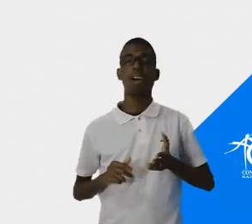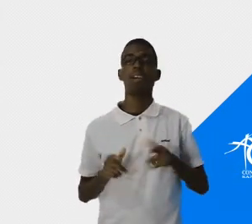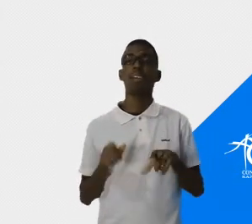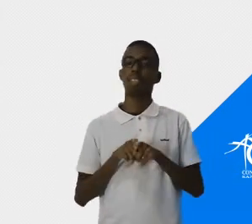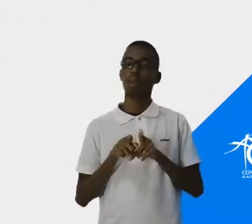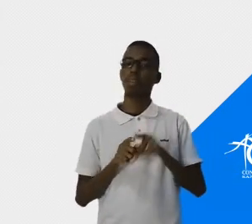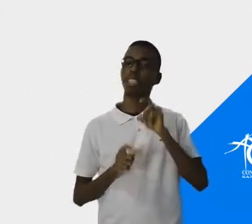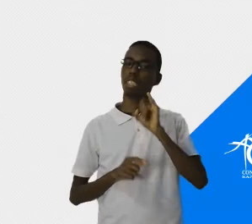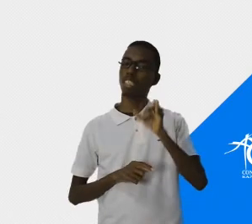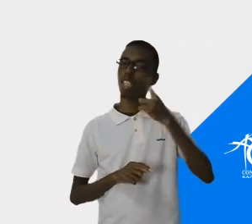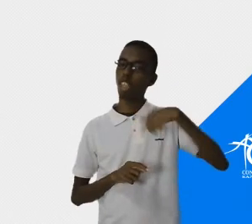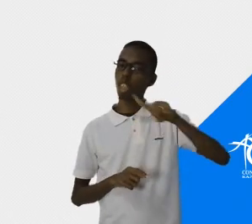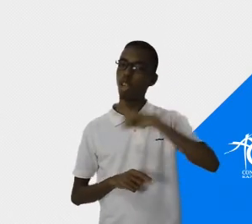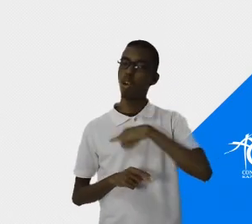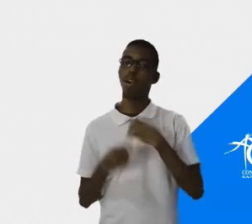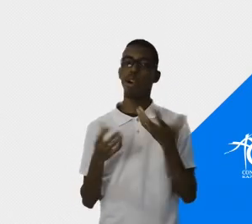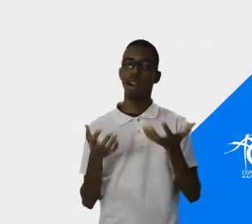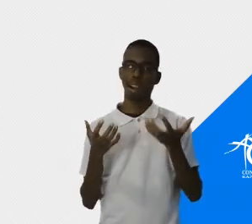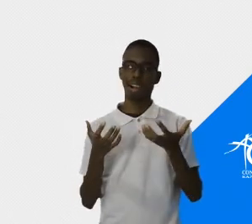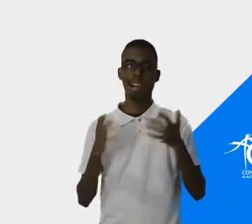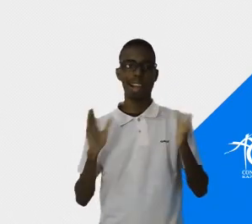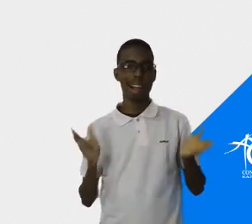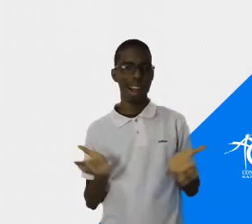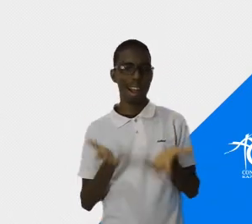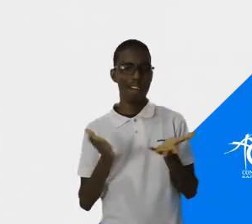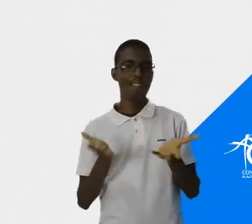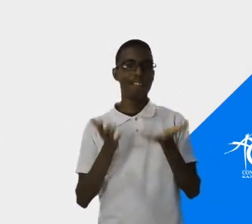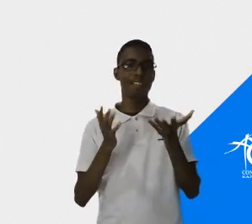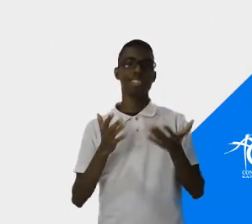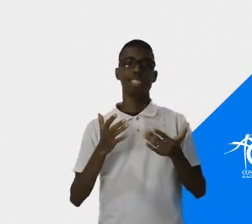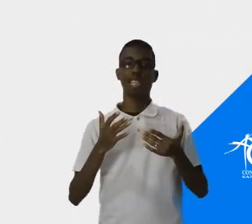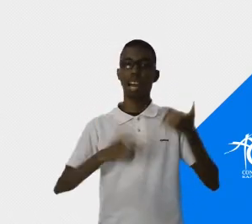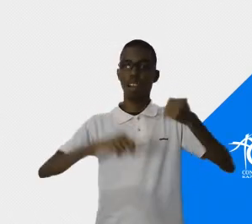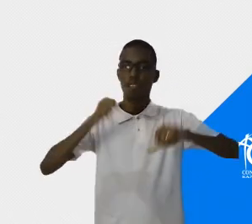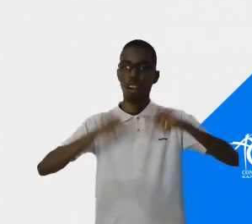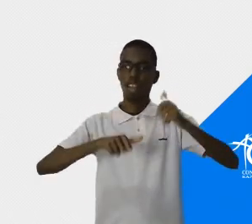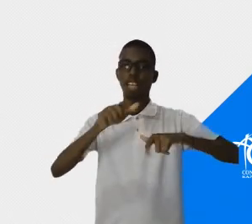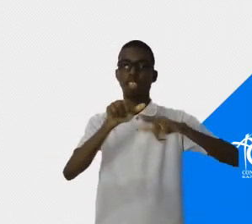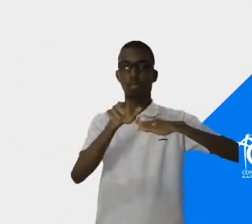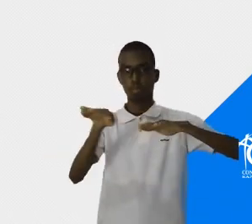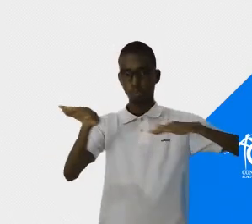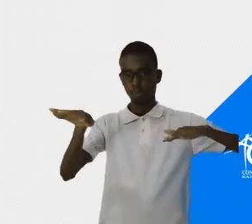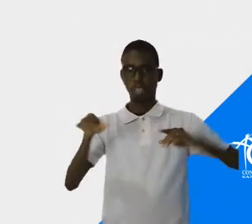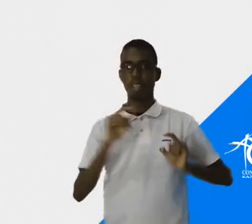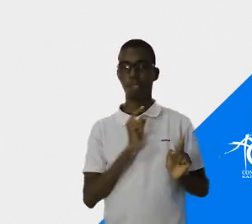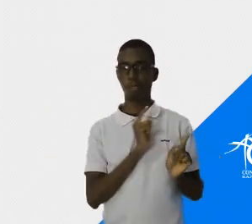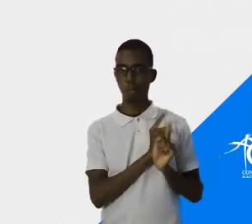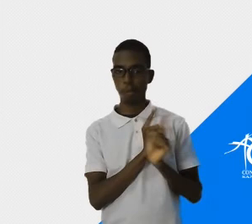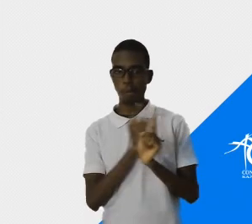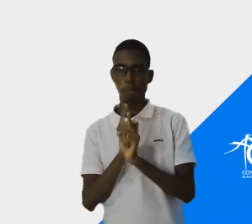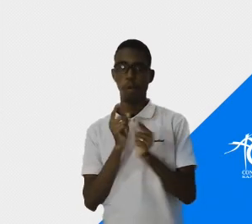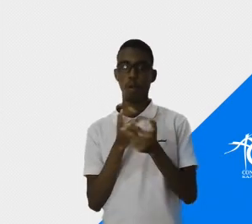a avaliação no trânsito para identificar aspectos clínicos relacionados